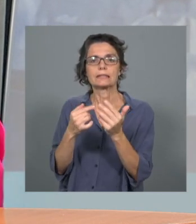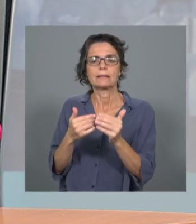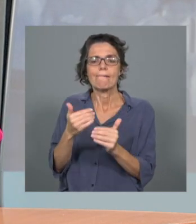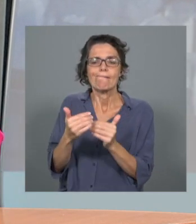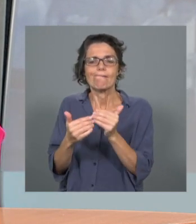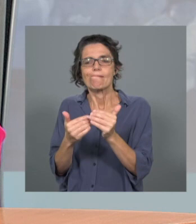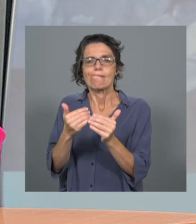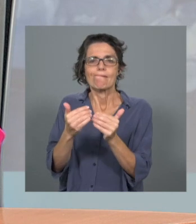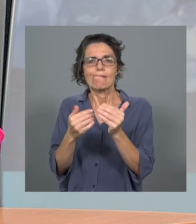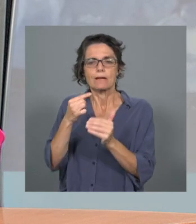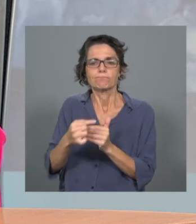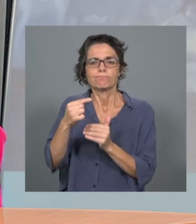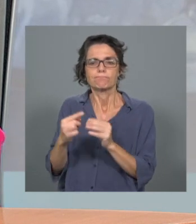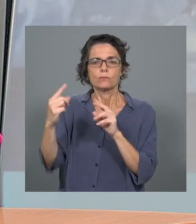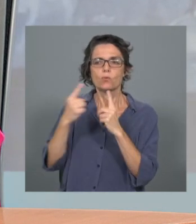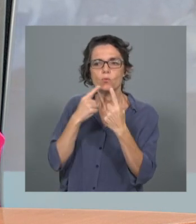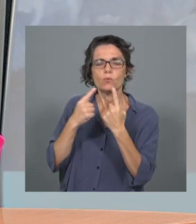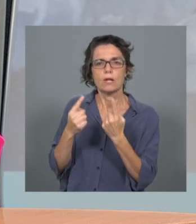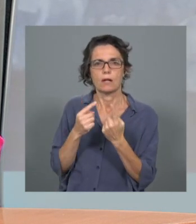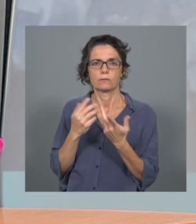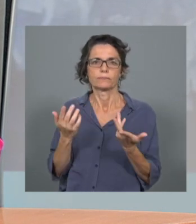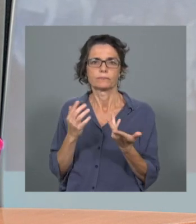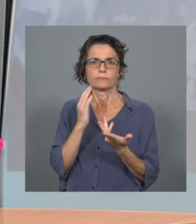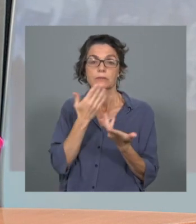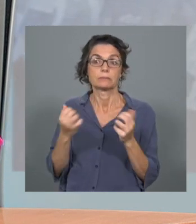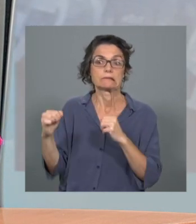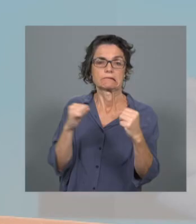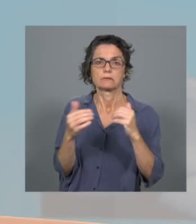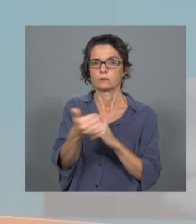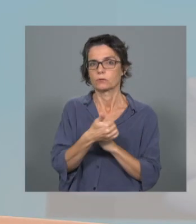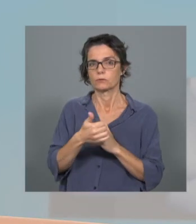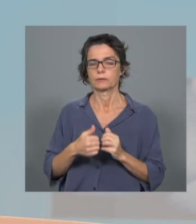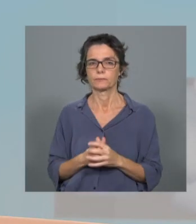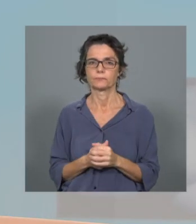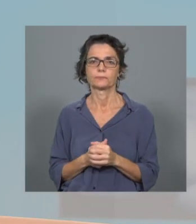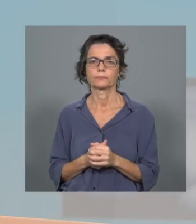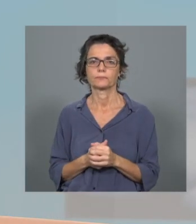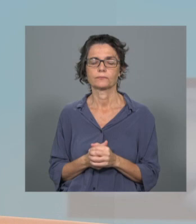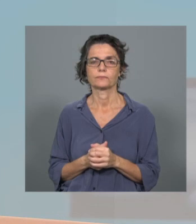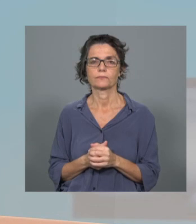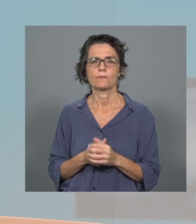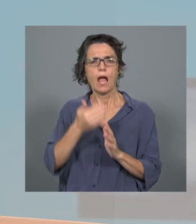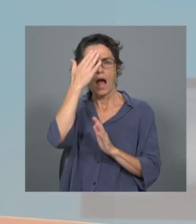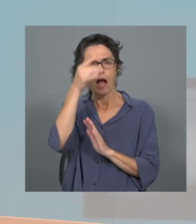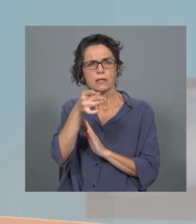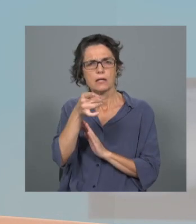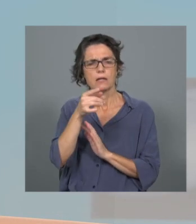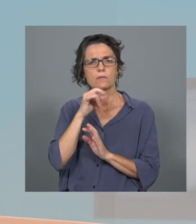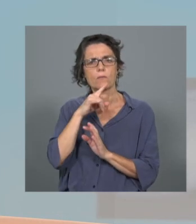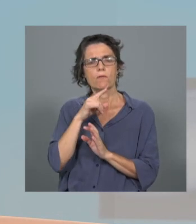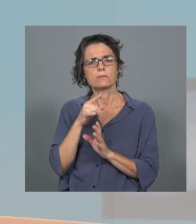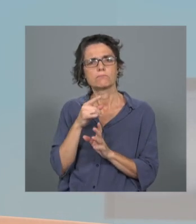semana a semana, devido à necessidade de estabelecimento de consensos. Isso pode beneficiar as próprias